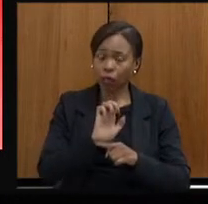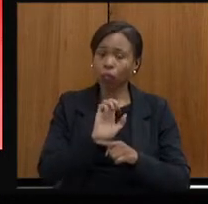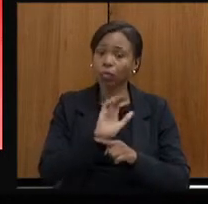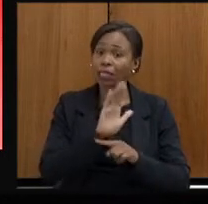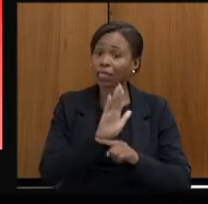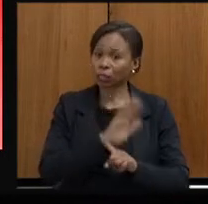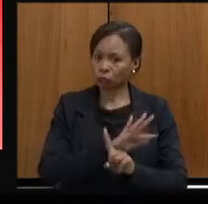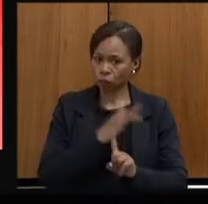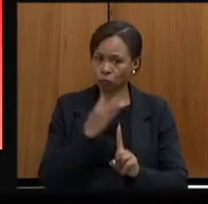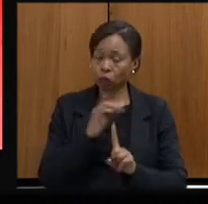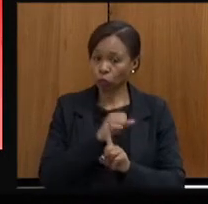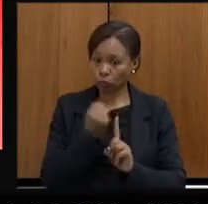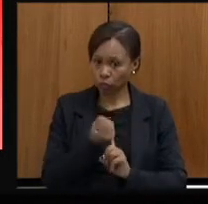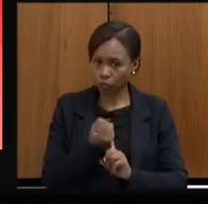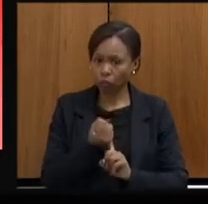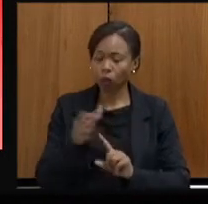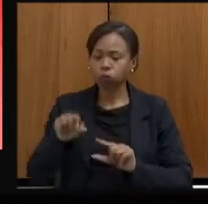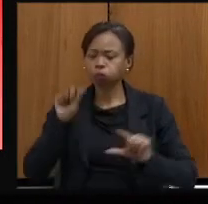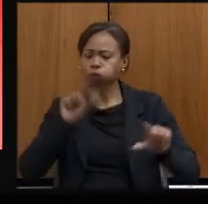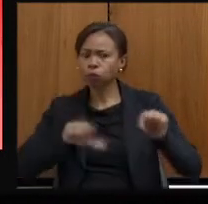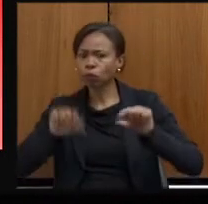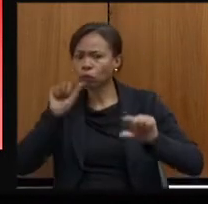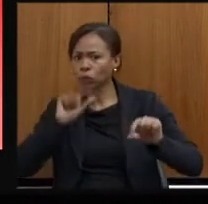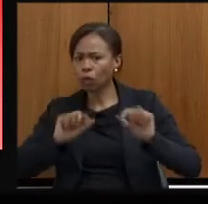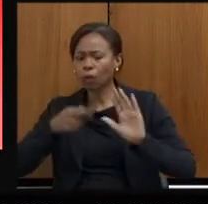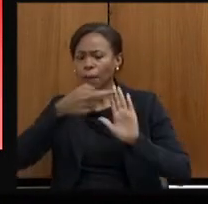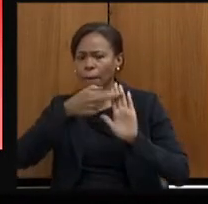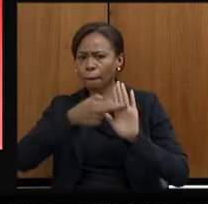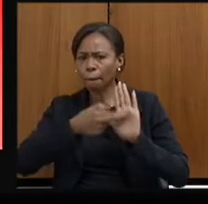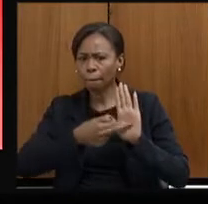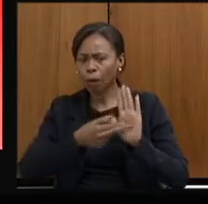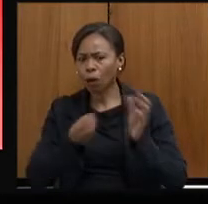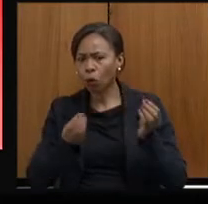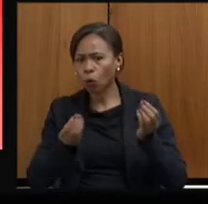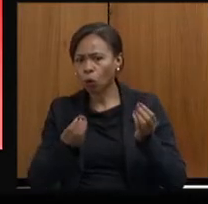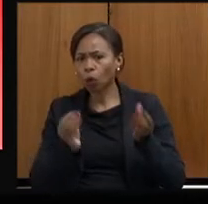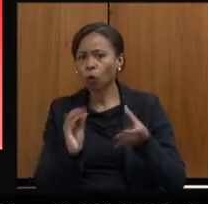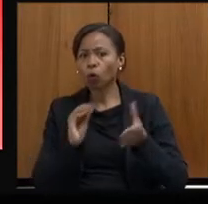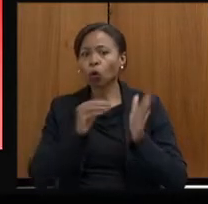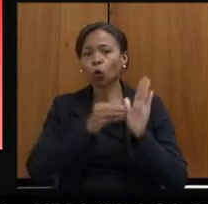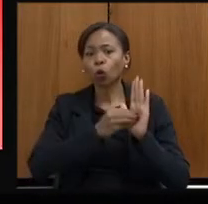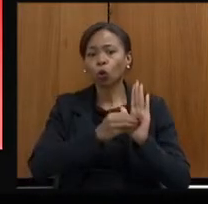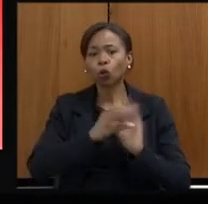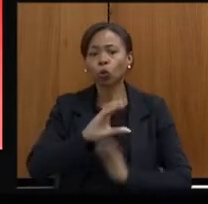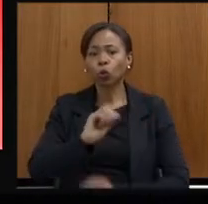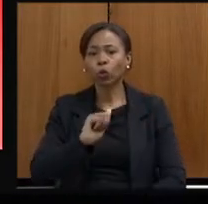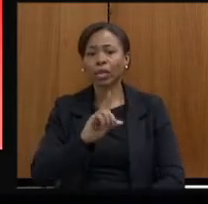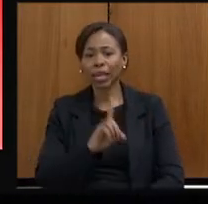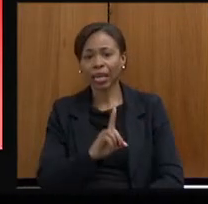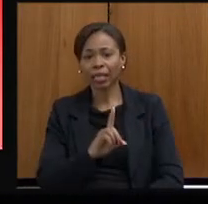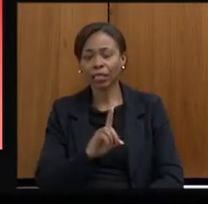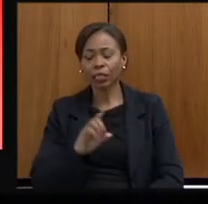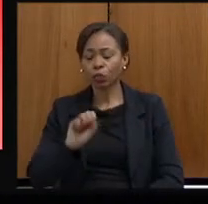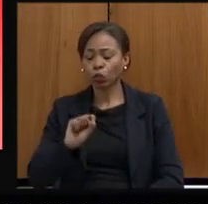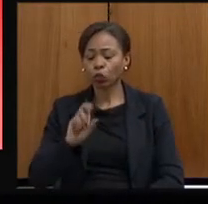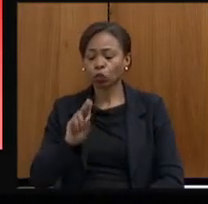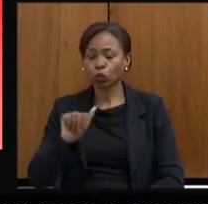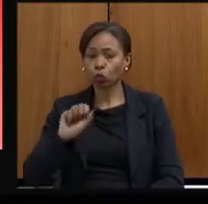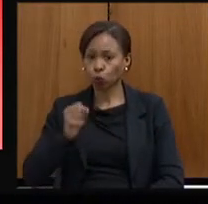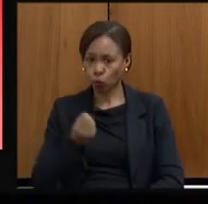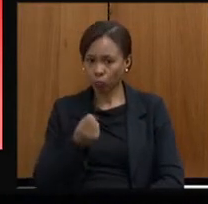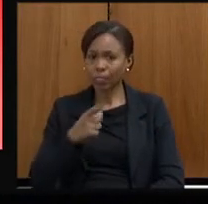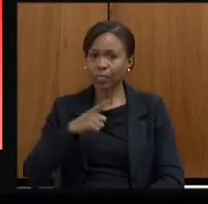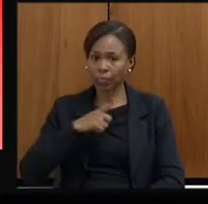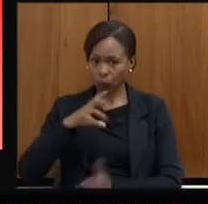critérios de elegibilidade, nós colocamos esses critérios no CadSuas, onde estão cadastradas essas organizações sociais,